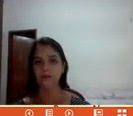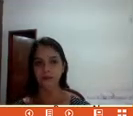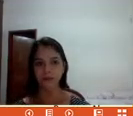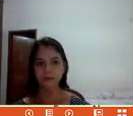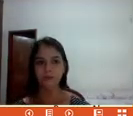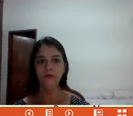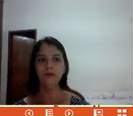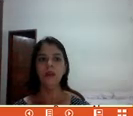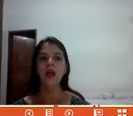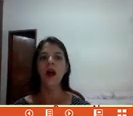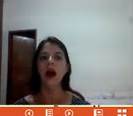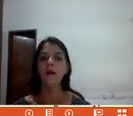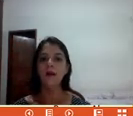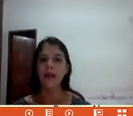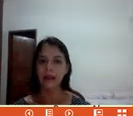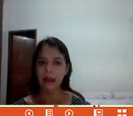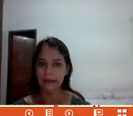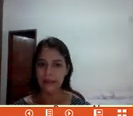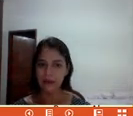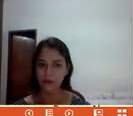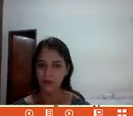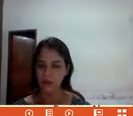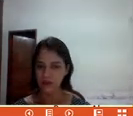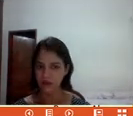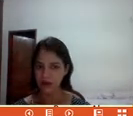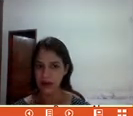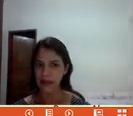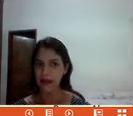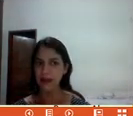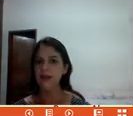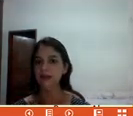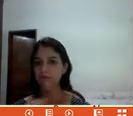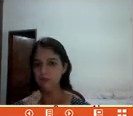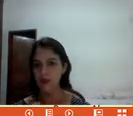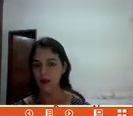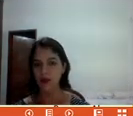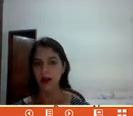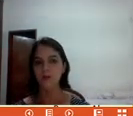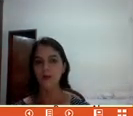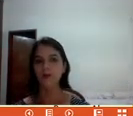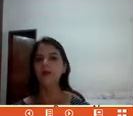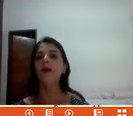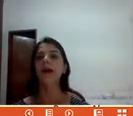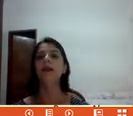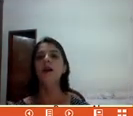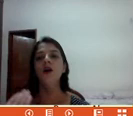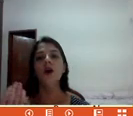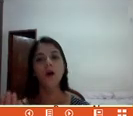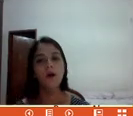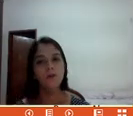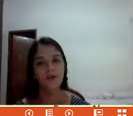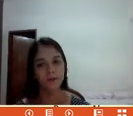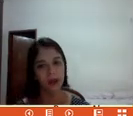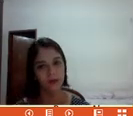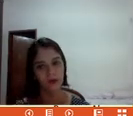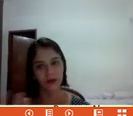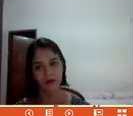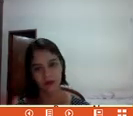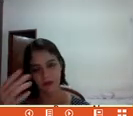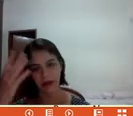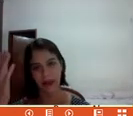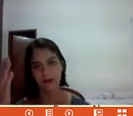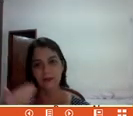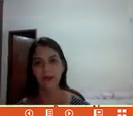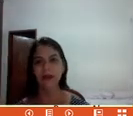palavra. A orientação, nós vamos falar dela agora há pouco também. O movimento, que até